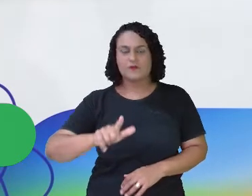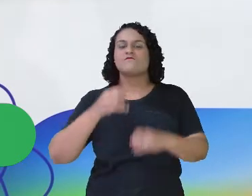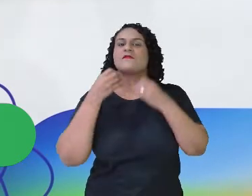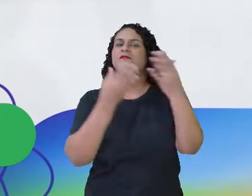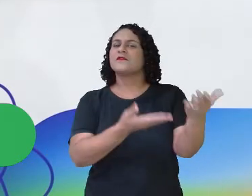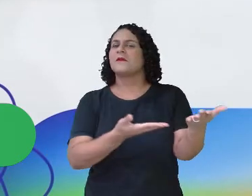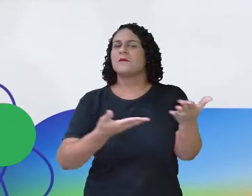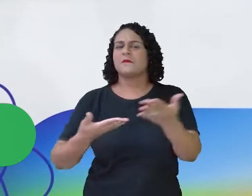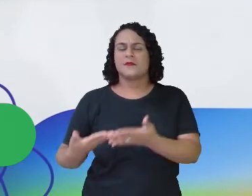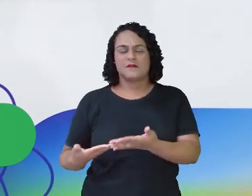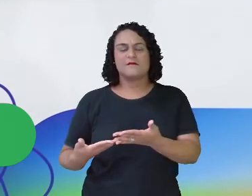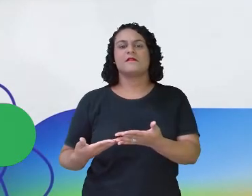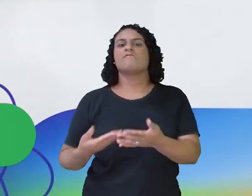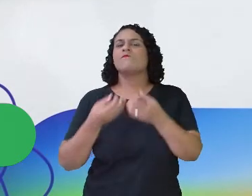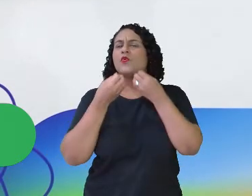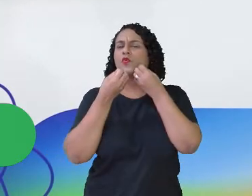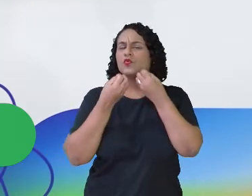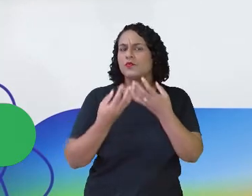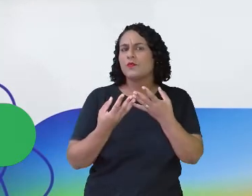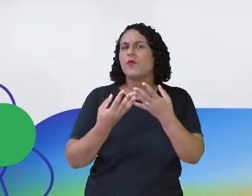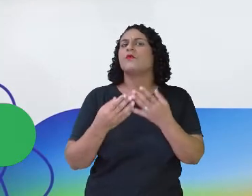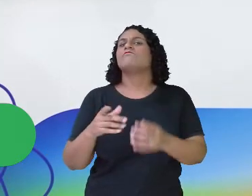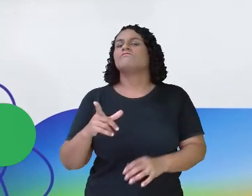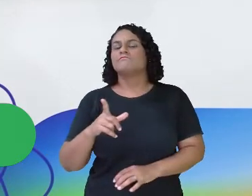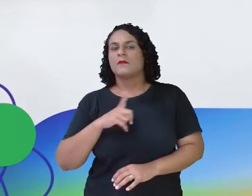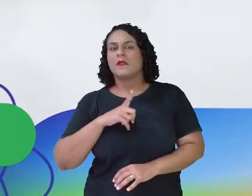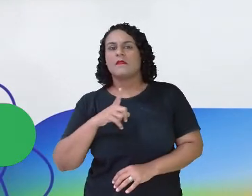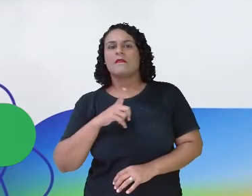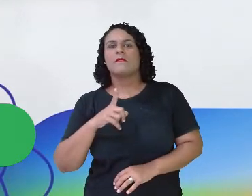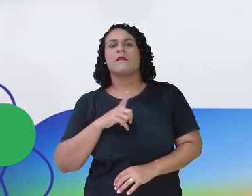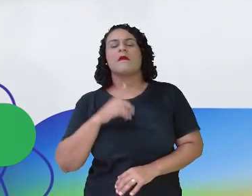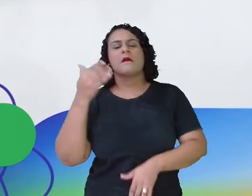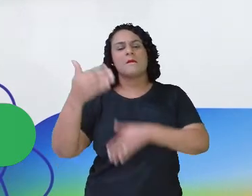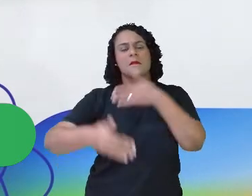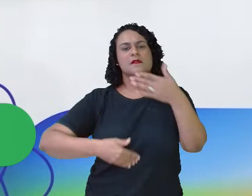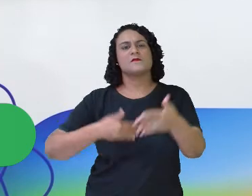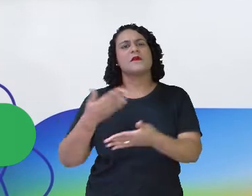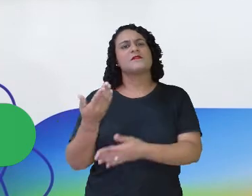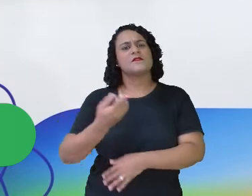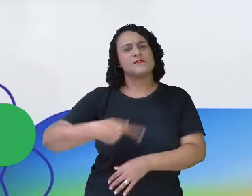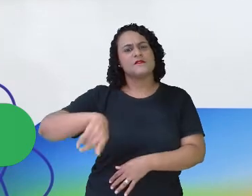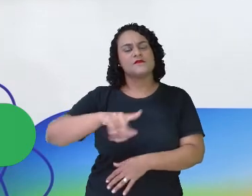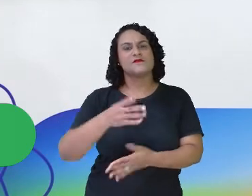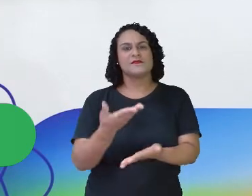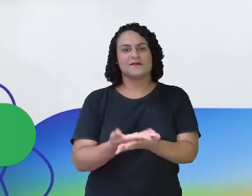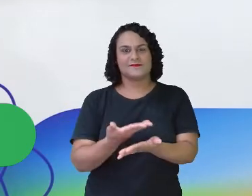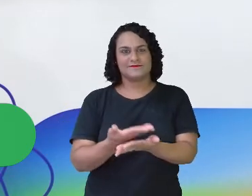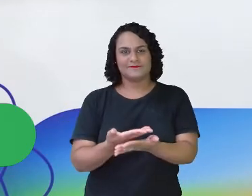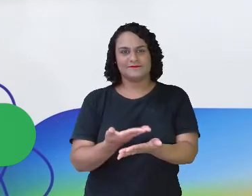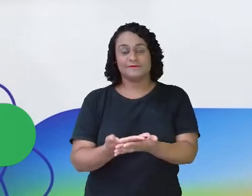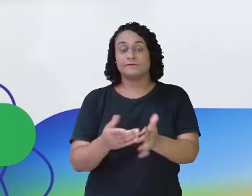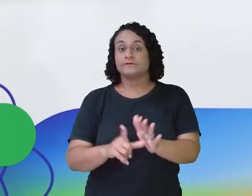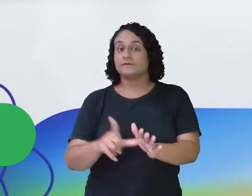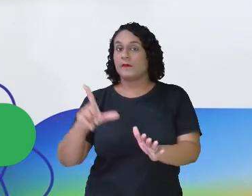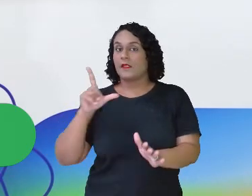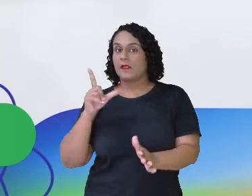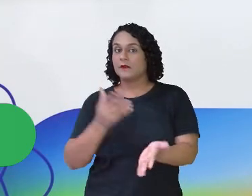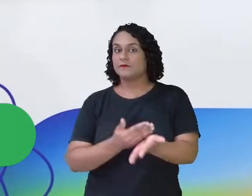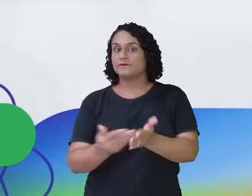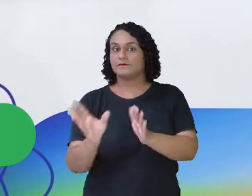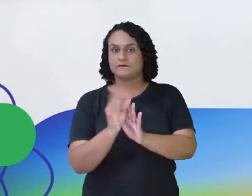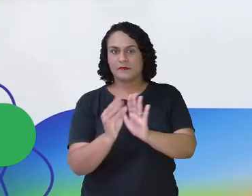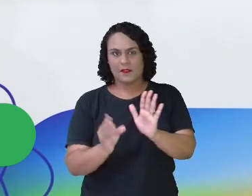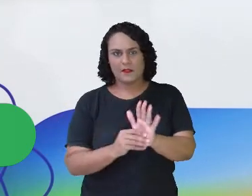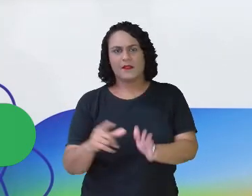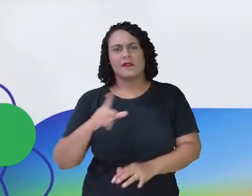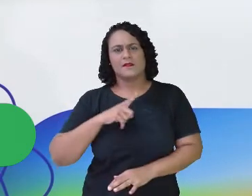bem-vindo, muito bom ter a sua presença, a sua participação aqui na nossa aula. Antes de começar, tem